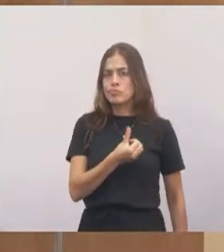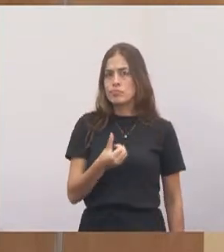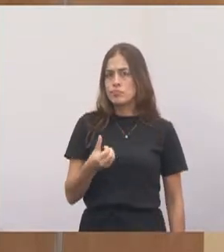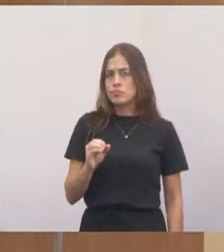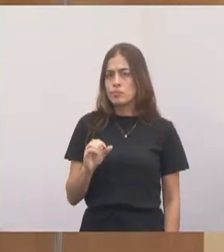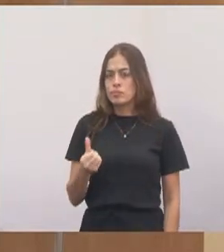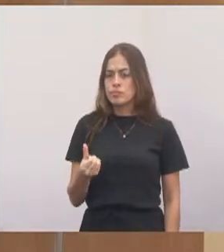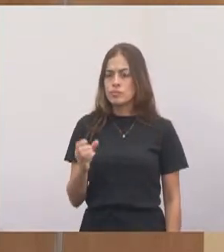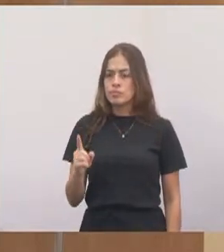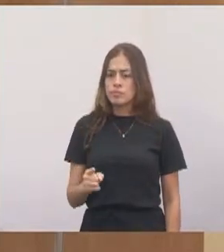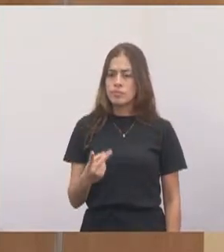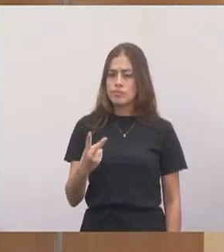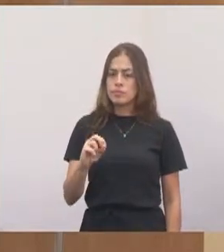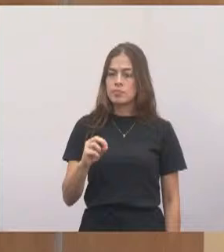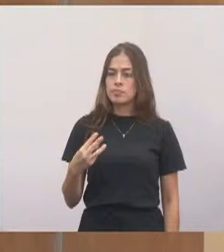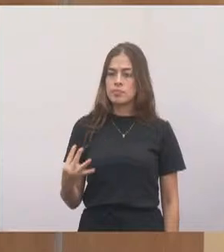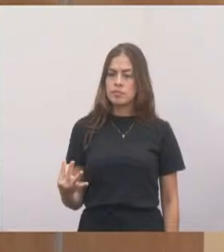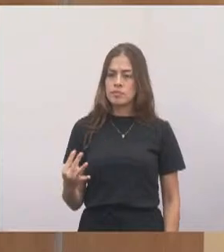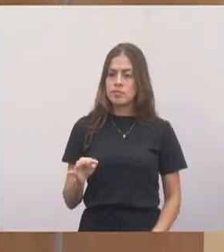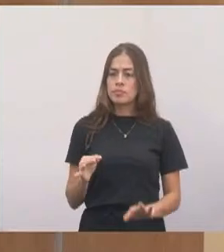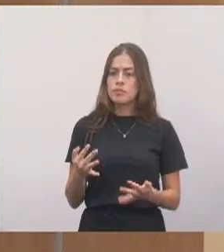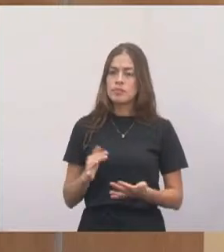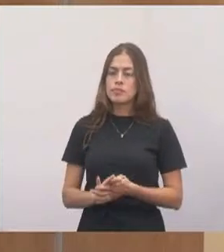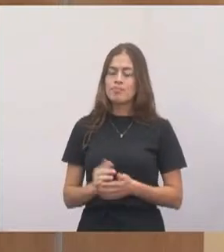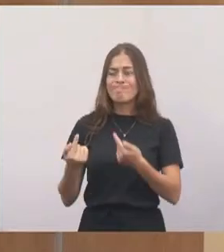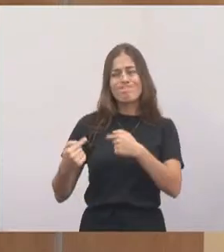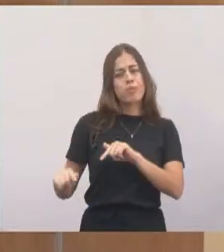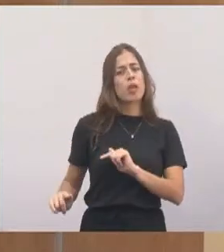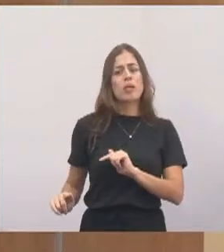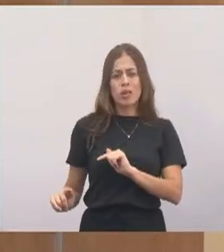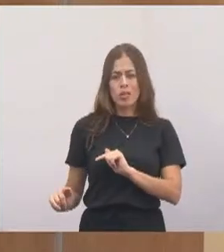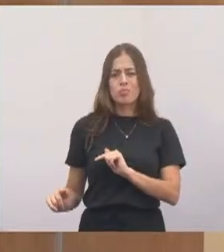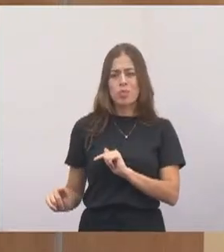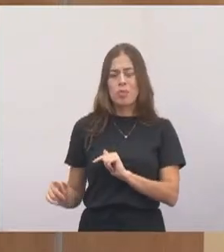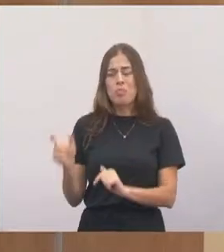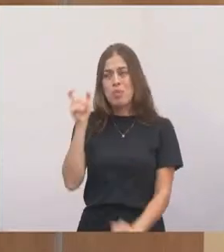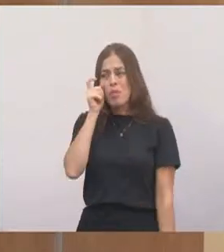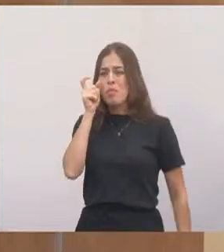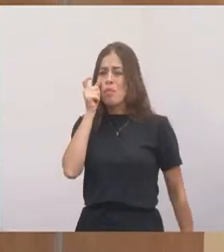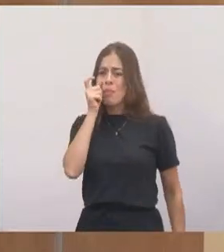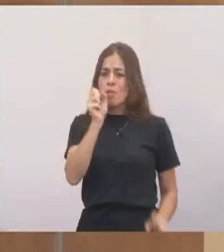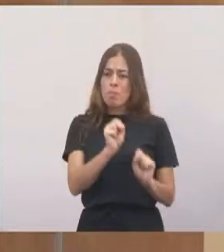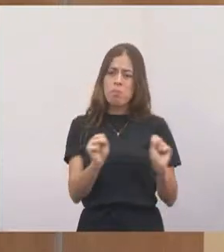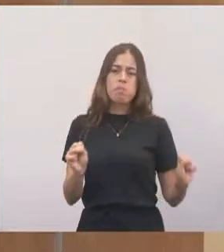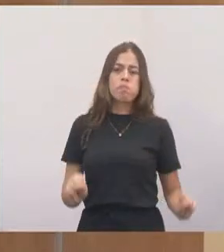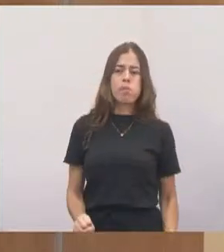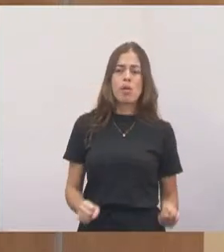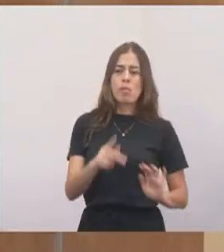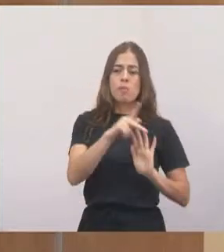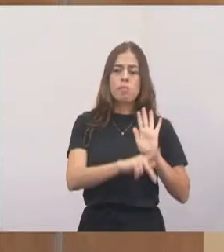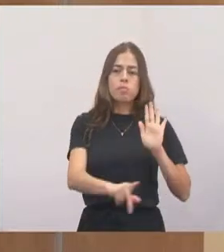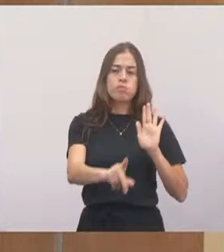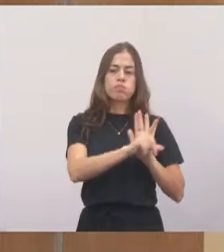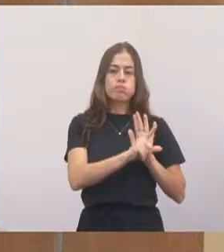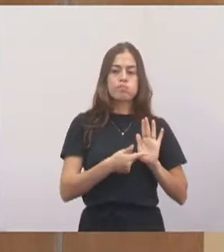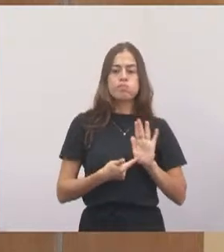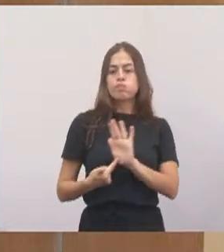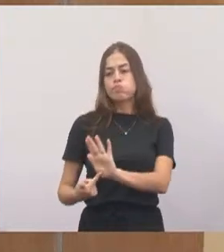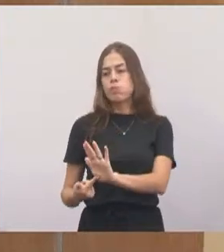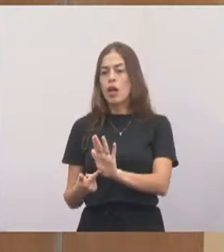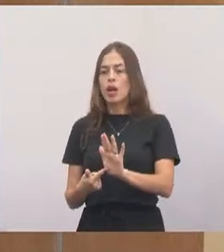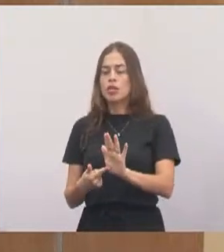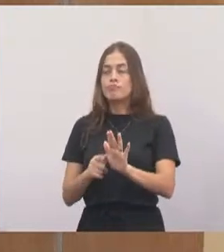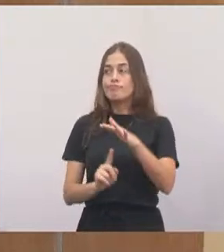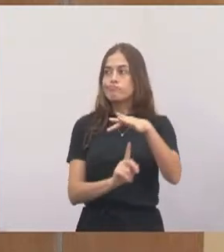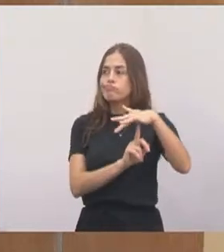6606 de 2024, em razão da contrariedade ao interesse público. O projeto de lei dispõe sobre